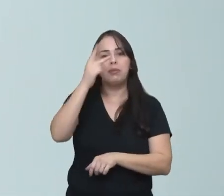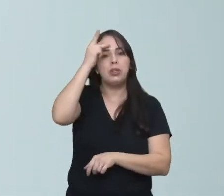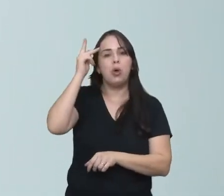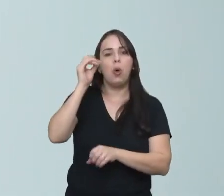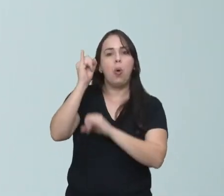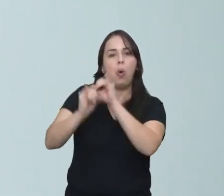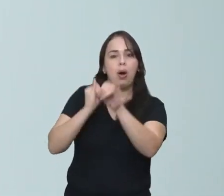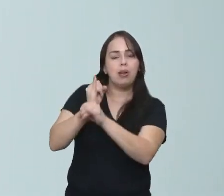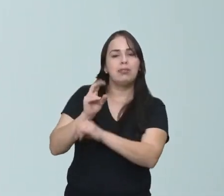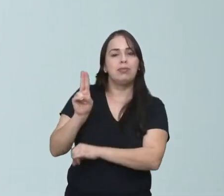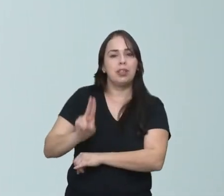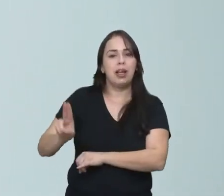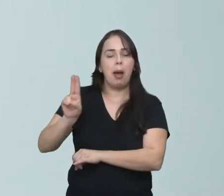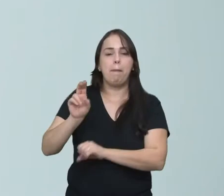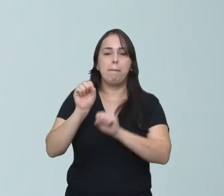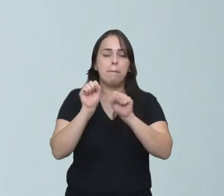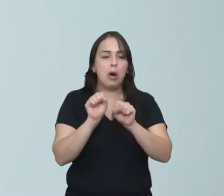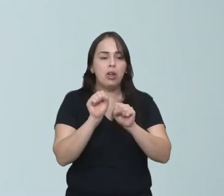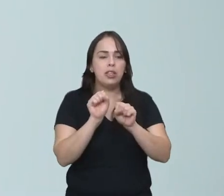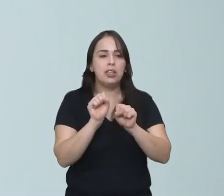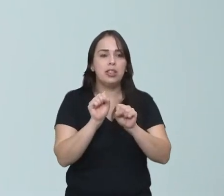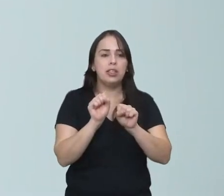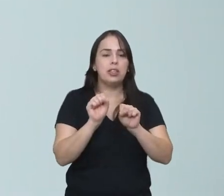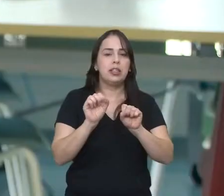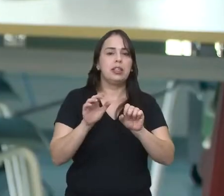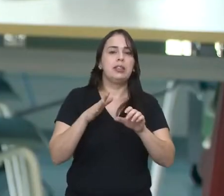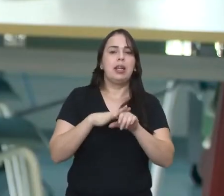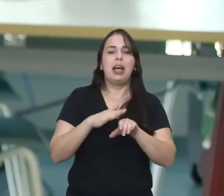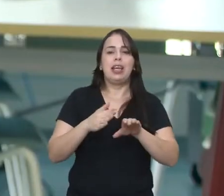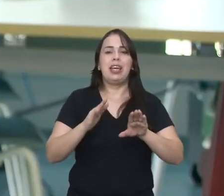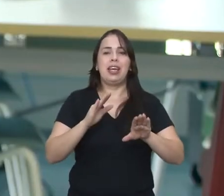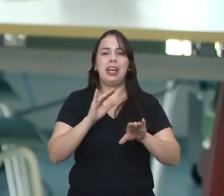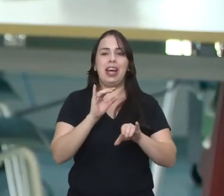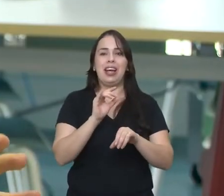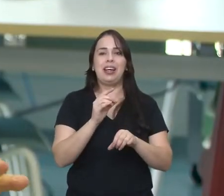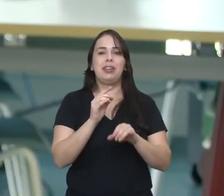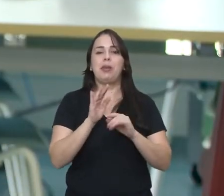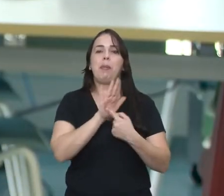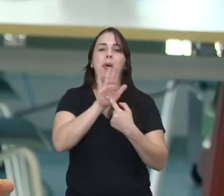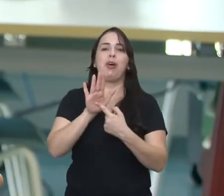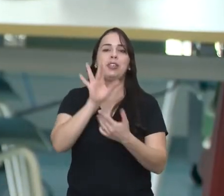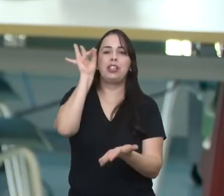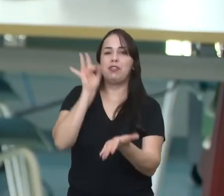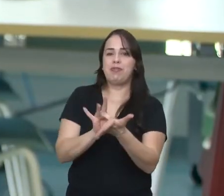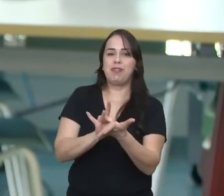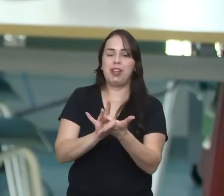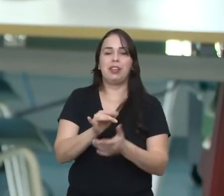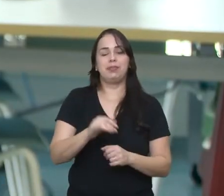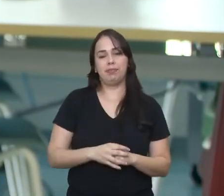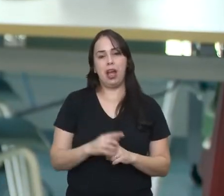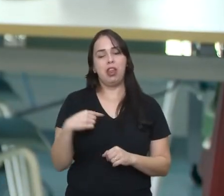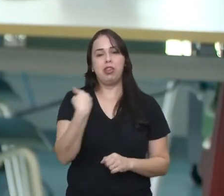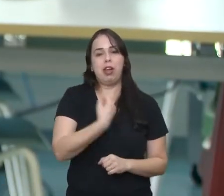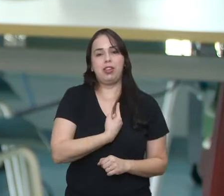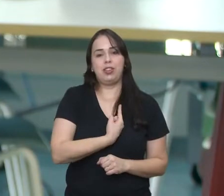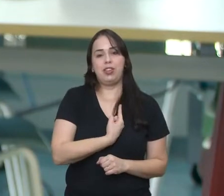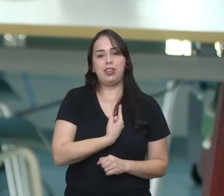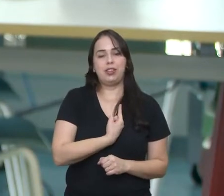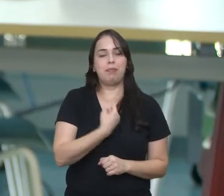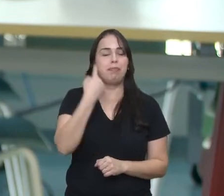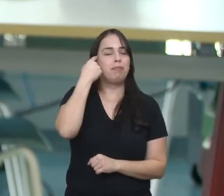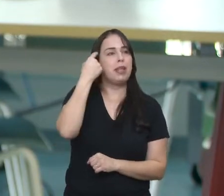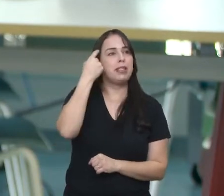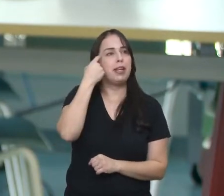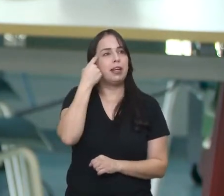panorama de crescimento do índice de pessoas conectadas pode esconder o modo de distribuição e a qualidade de conexão